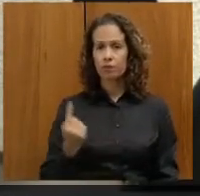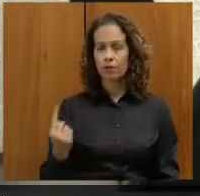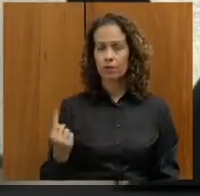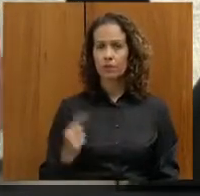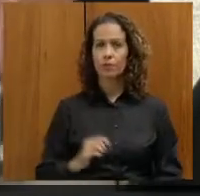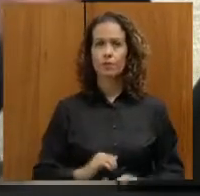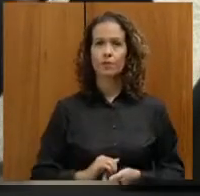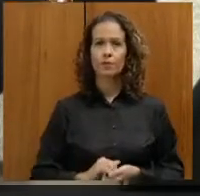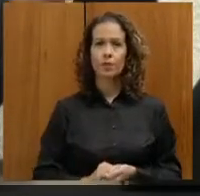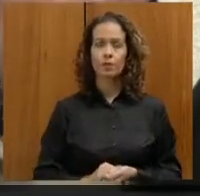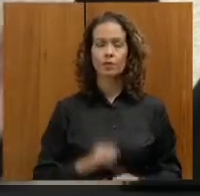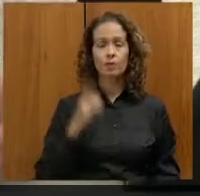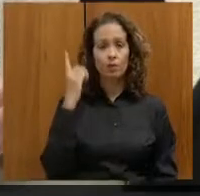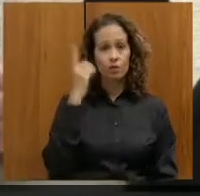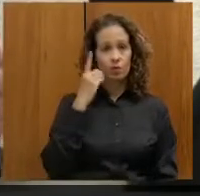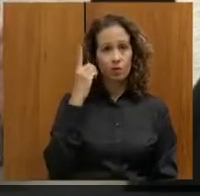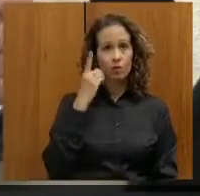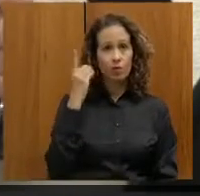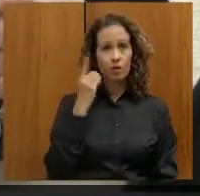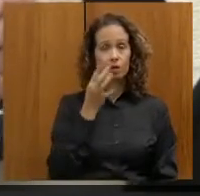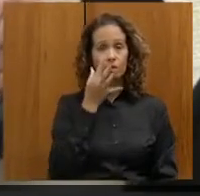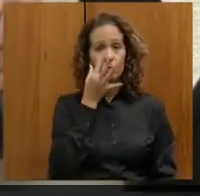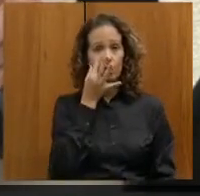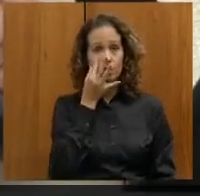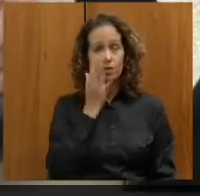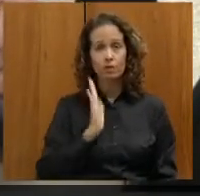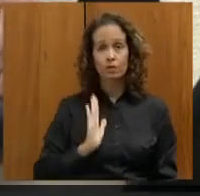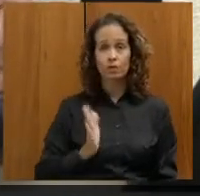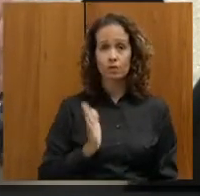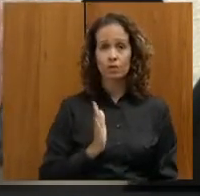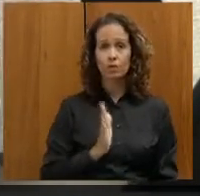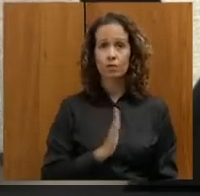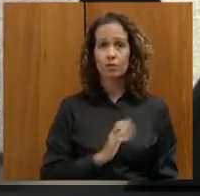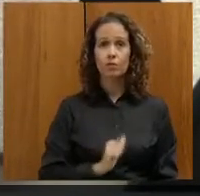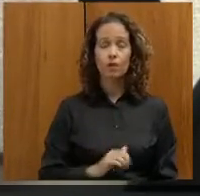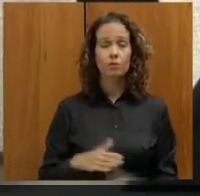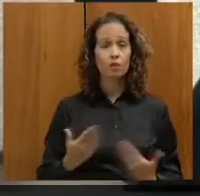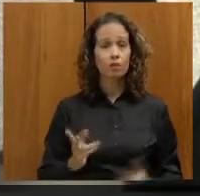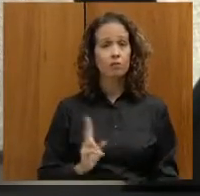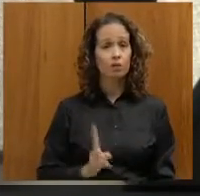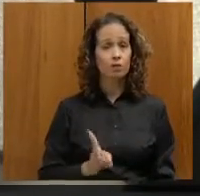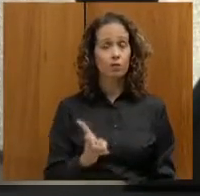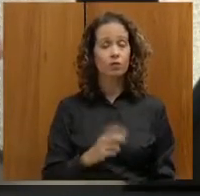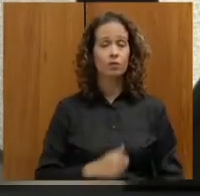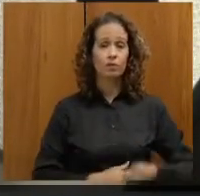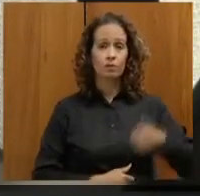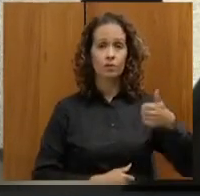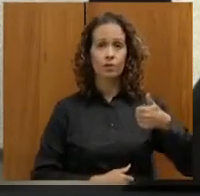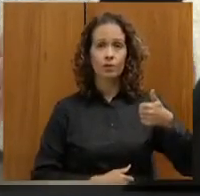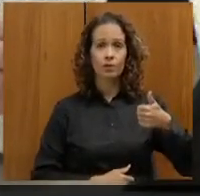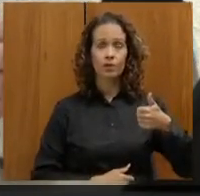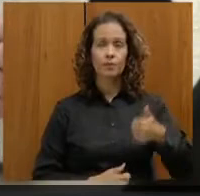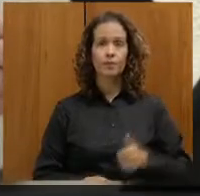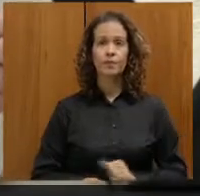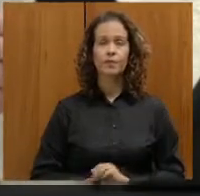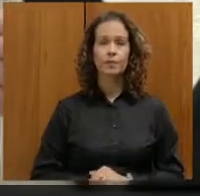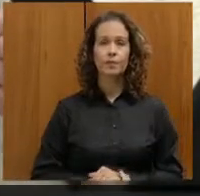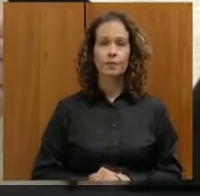aqui tá os deputados presentes que dão cor Então vamos proceder a primeira a